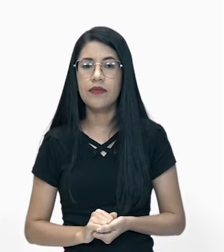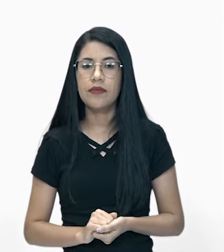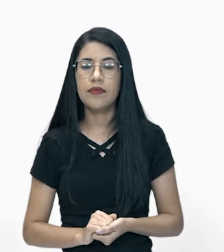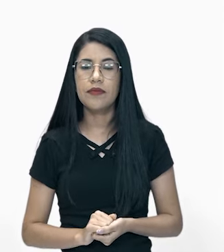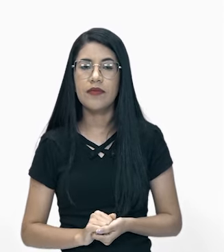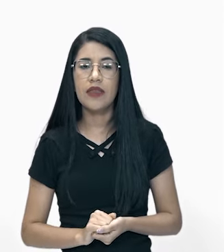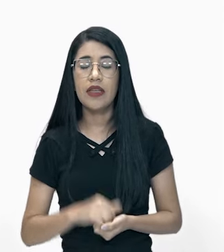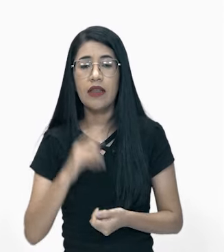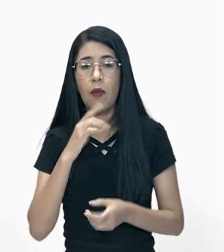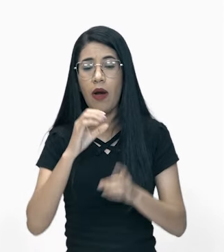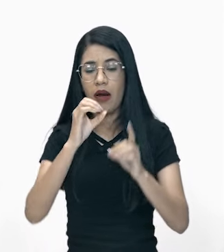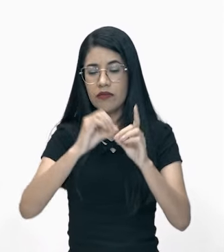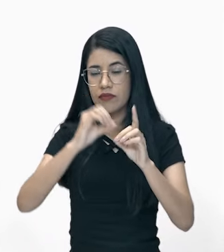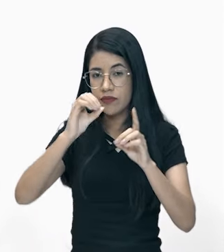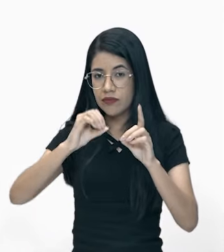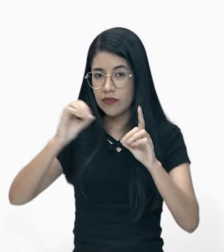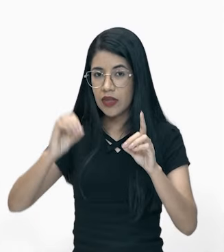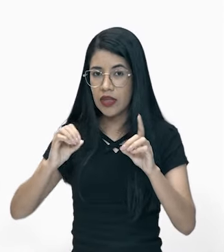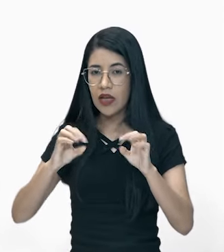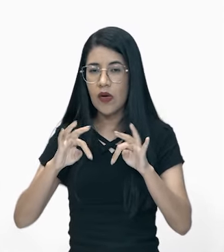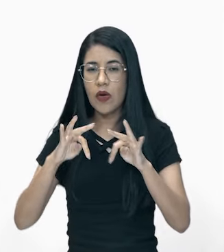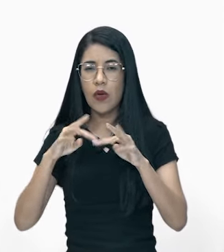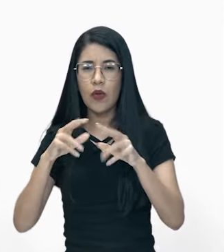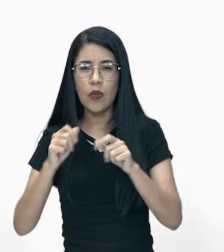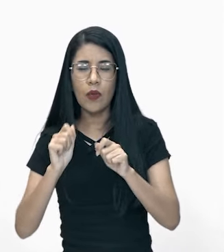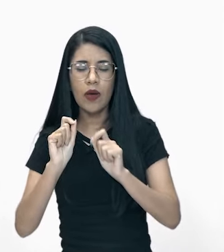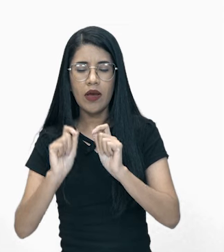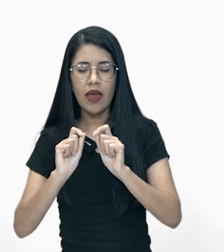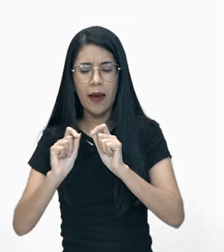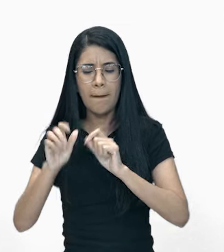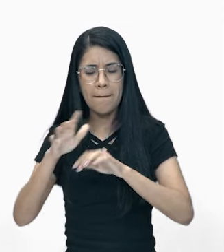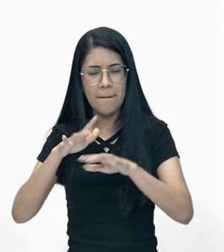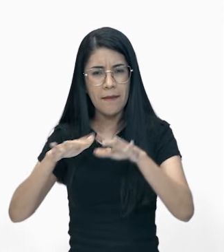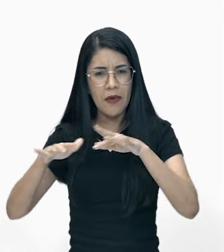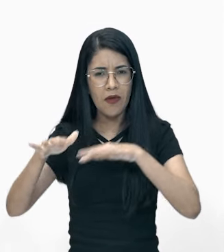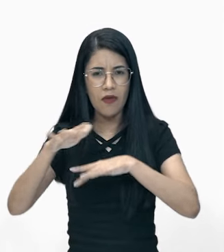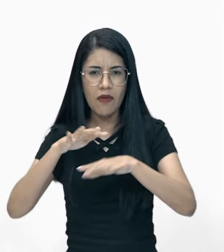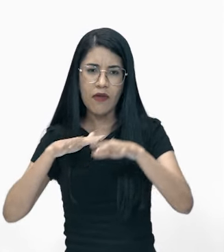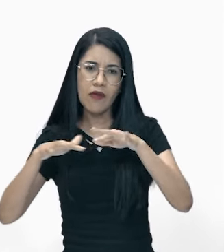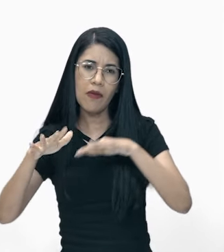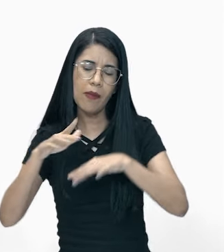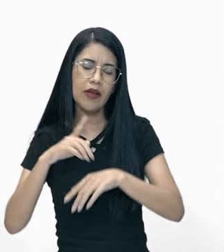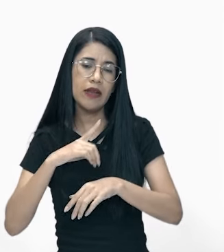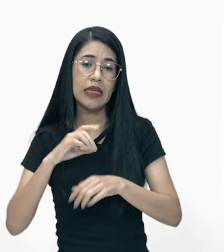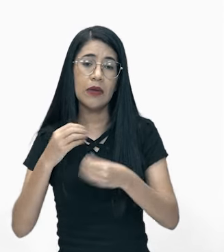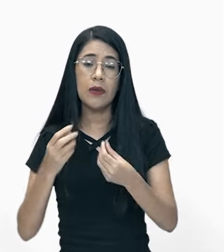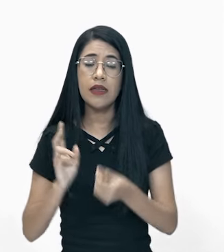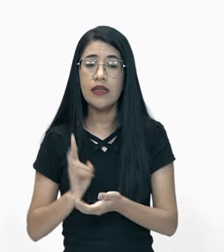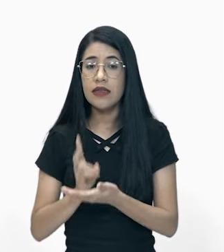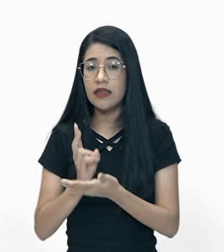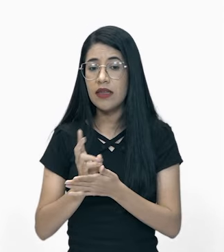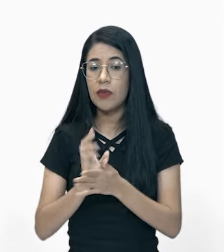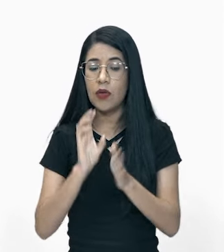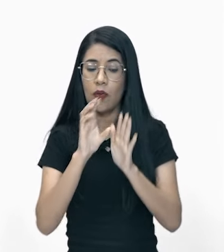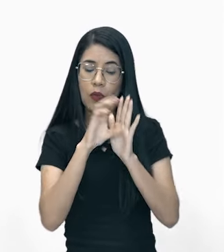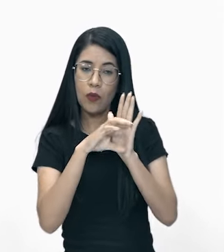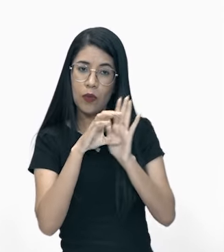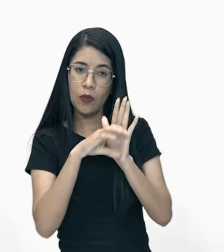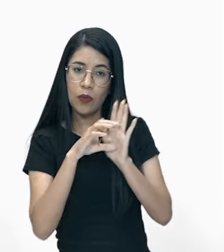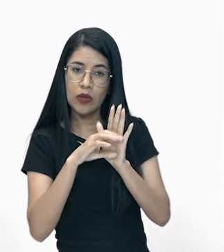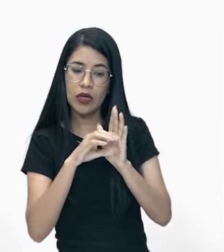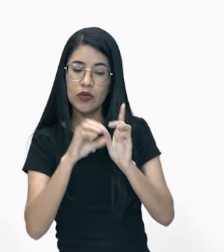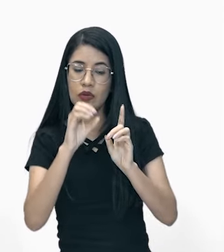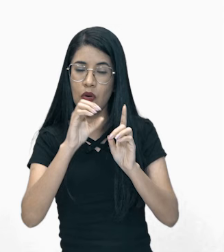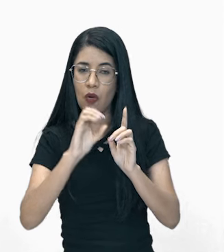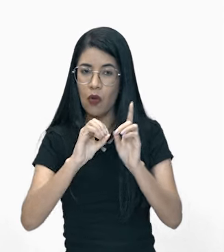as ondas é toda perturbação. Toda vez que eu definir uma onda, nada mais é